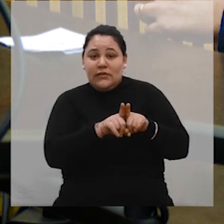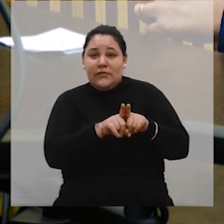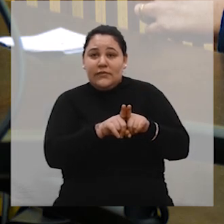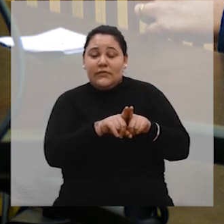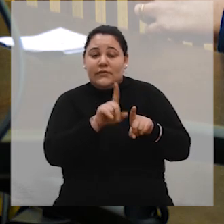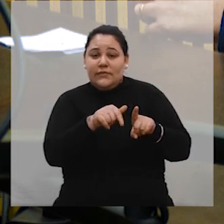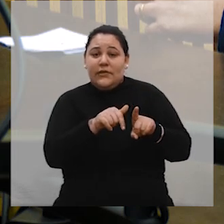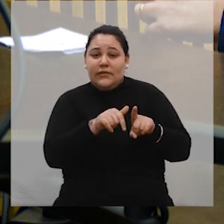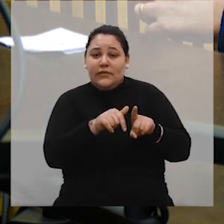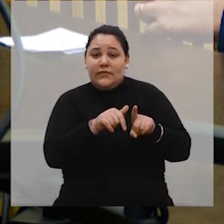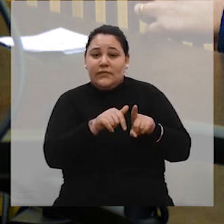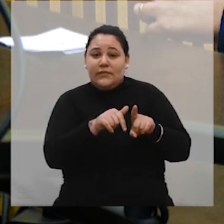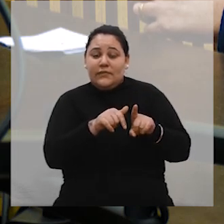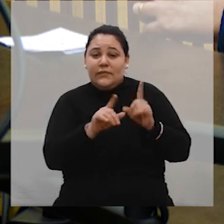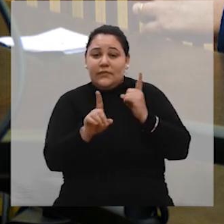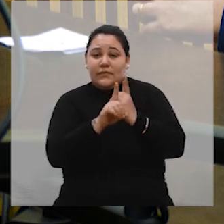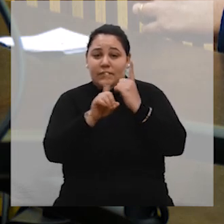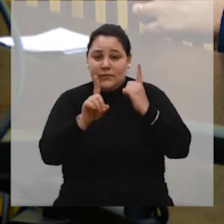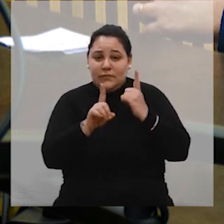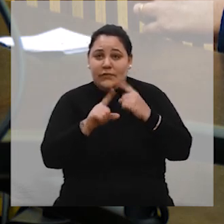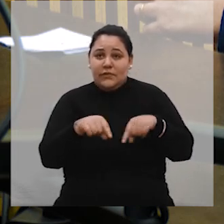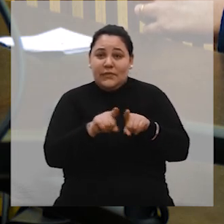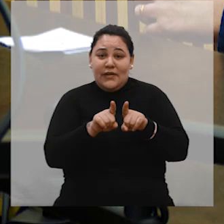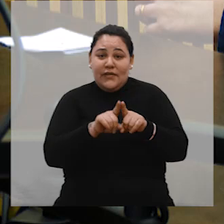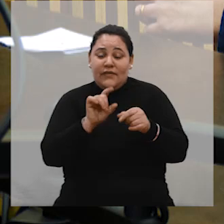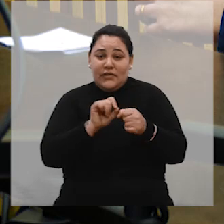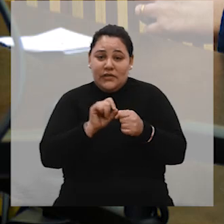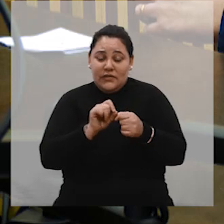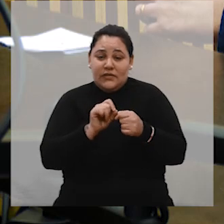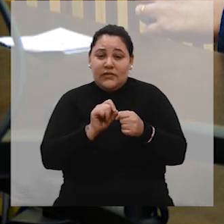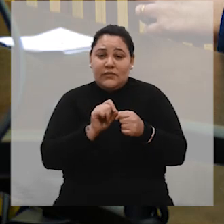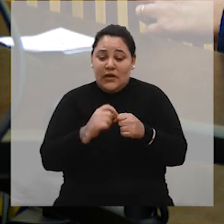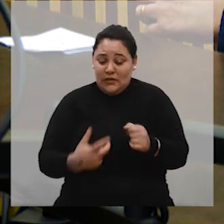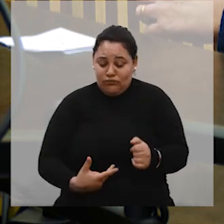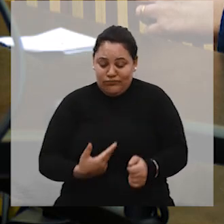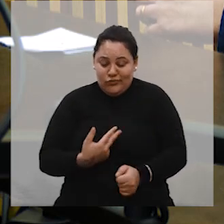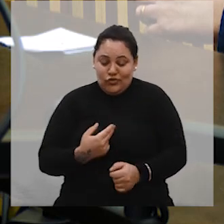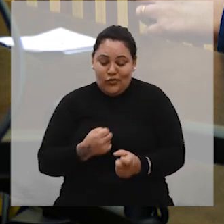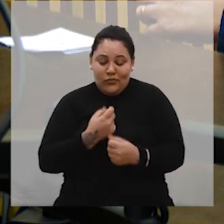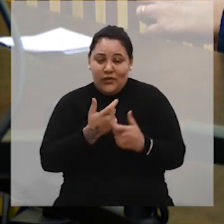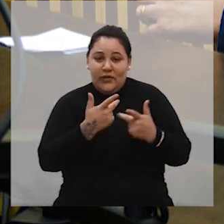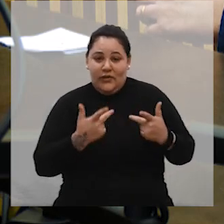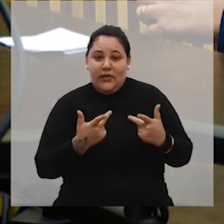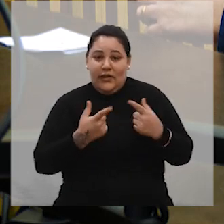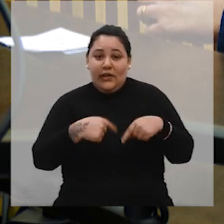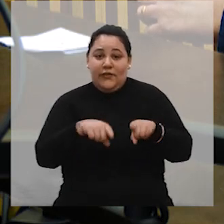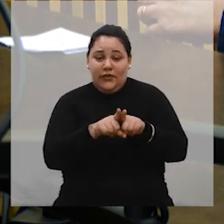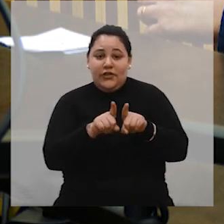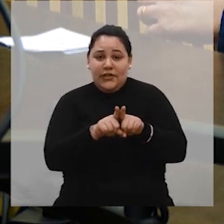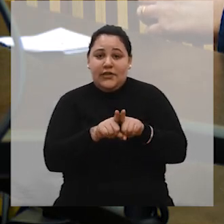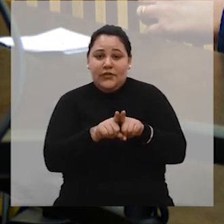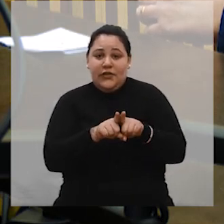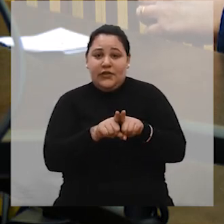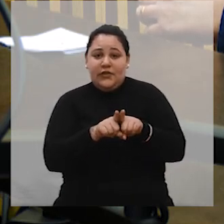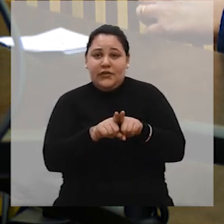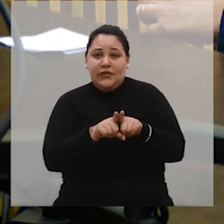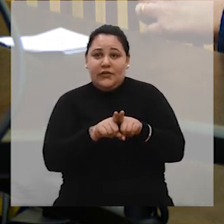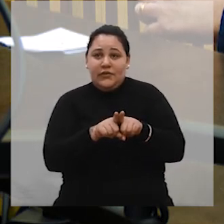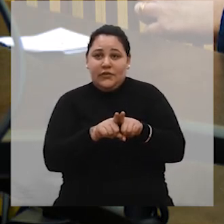das vezes, o diagnóstico ele é casual. O paciente vai fazer uma cirurgia e acaba fazendo esse diagnóstico,